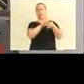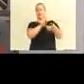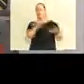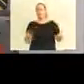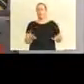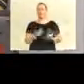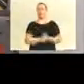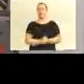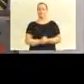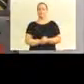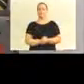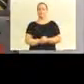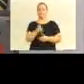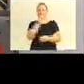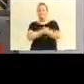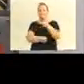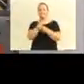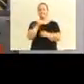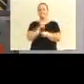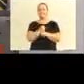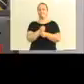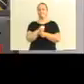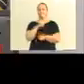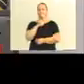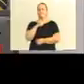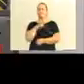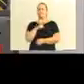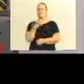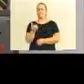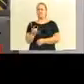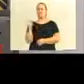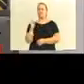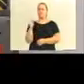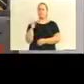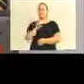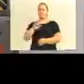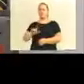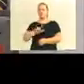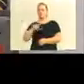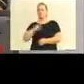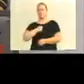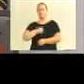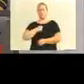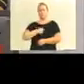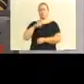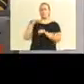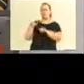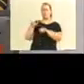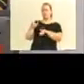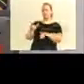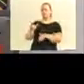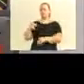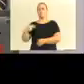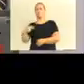em 2015 foram 6, em fevereiro, julho, agosto, setembro, novembro e dezembro, 6 períodos